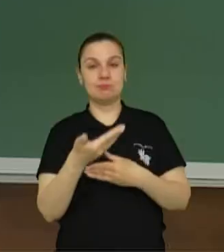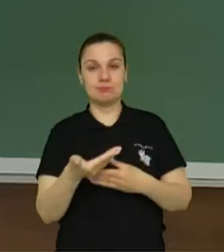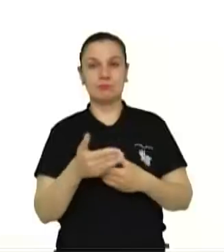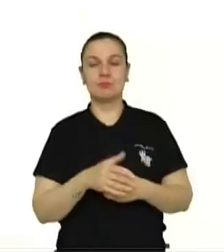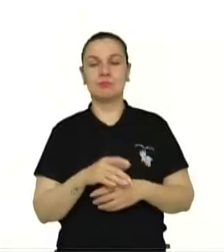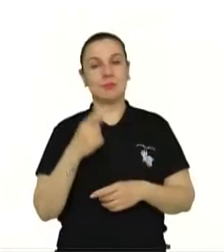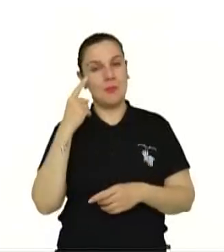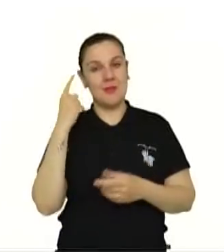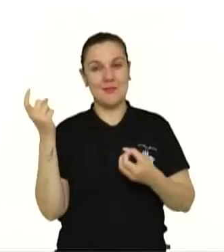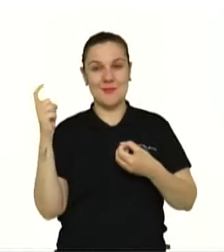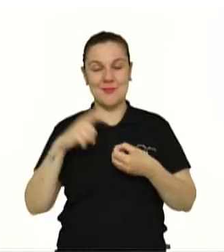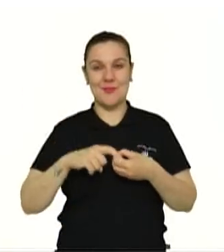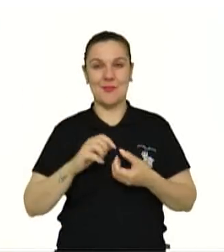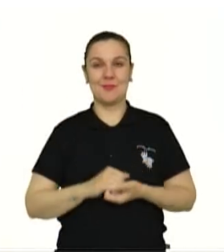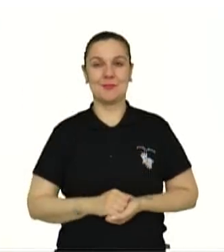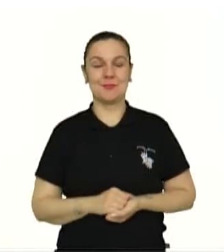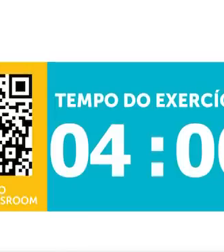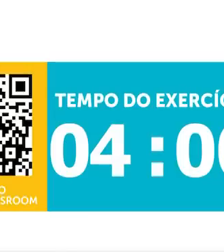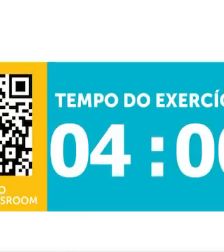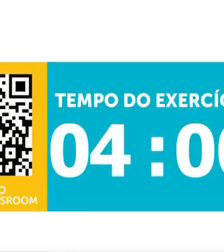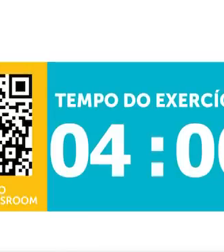Pensa um pouquinho e já voltamos.